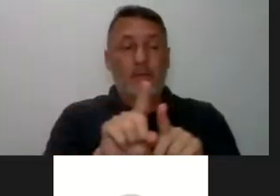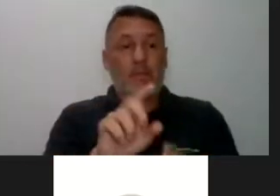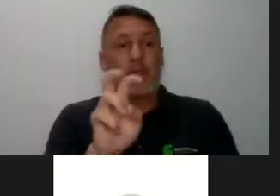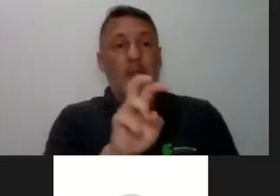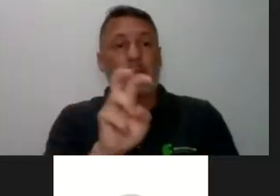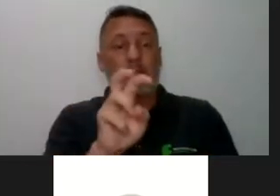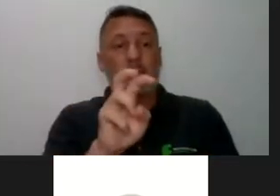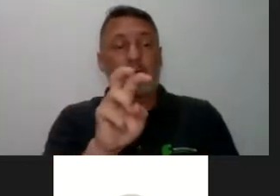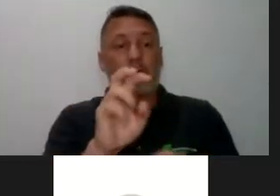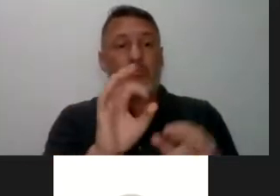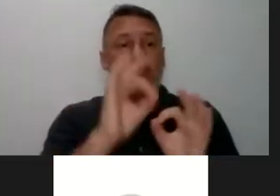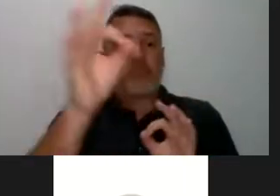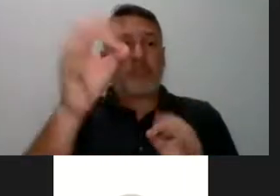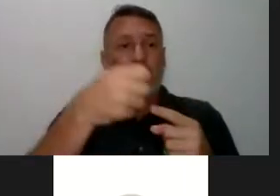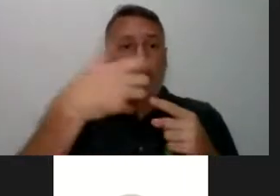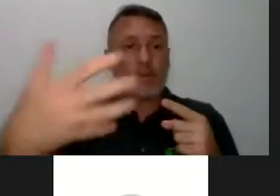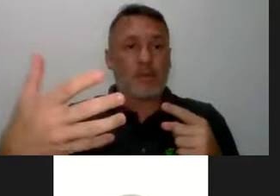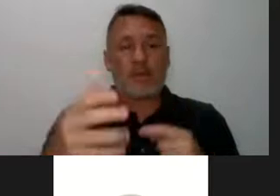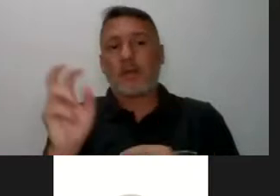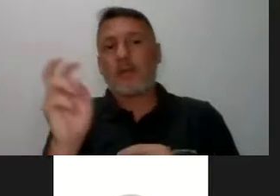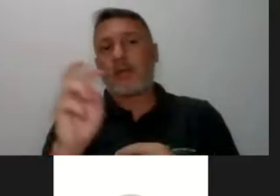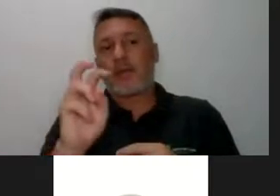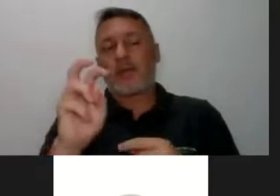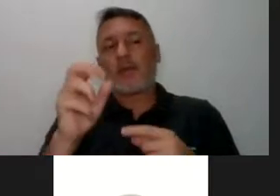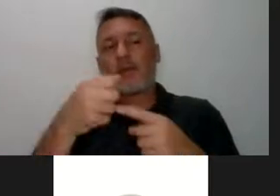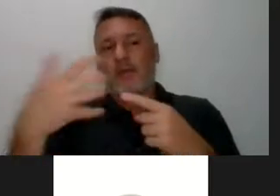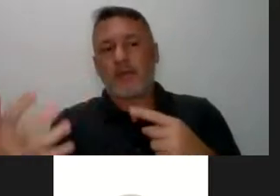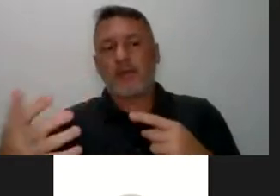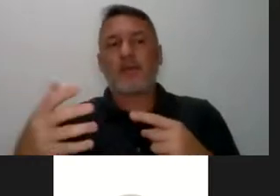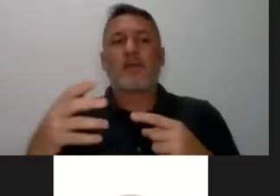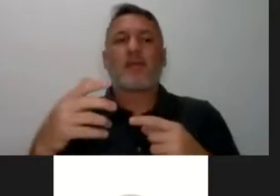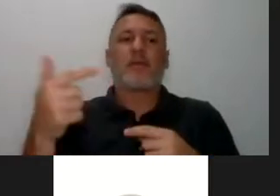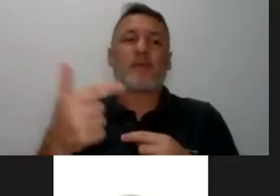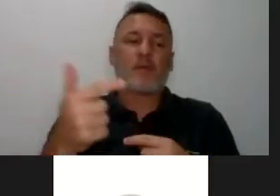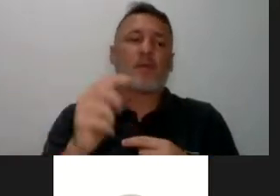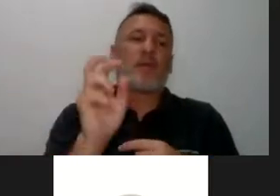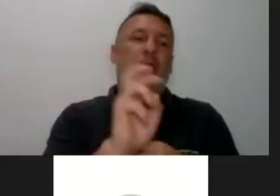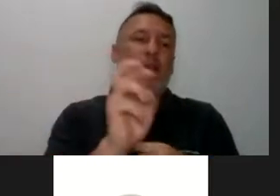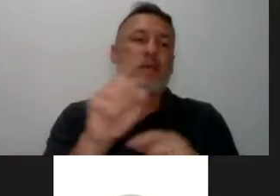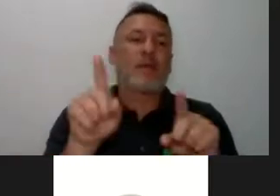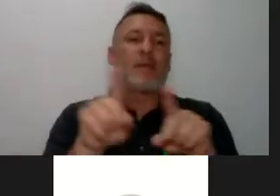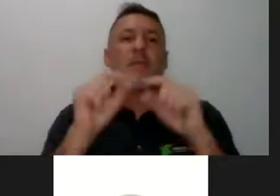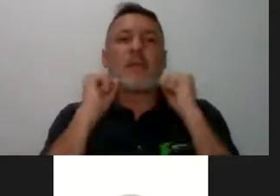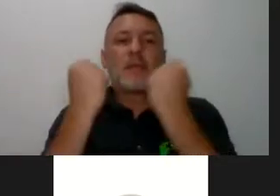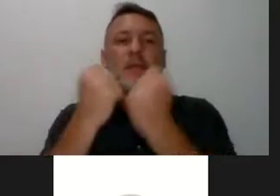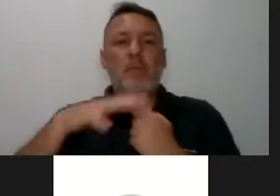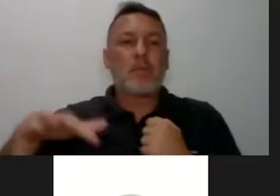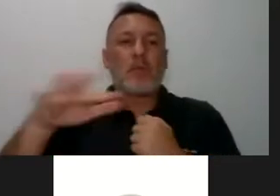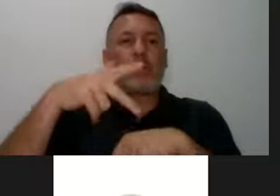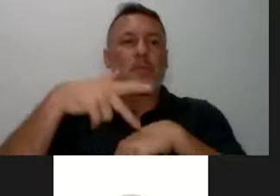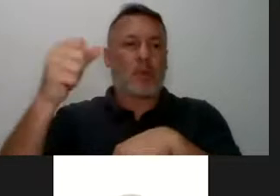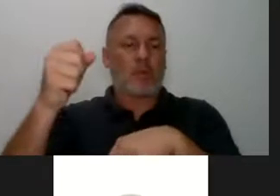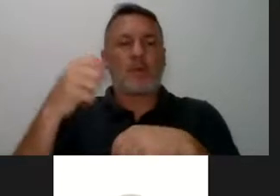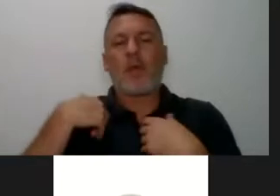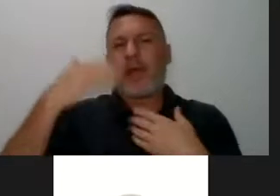4ª Jornada de Ensino do IFES, da 3ª FECINC e do 2º Simpósio dos Programas de Pós-Graduação. Meu agradecimento